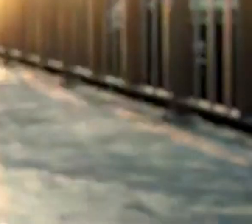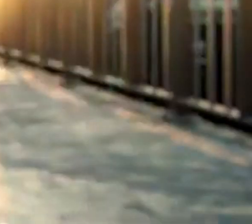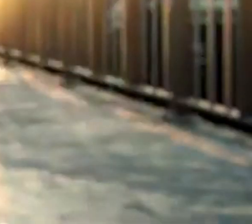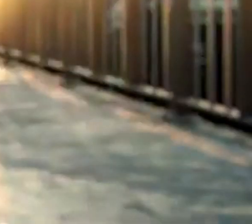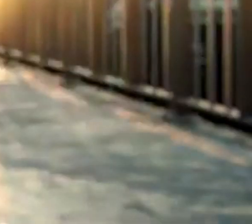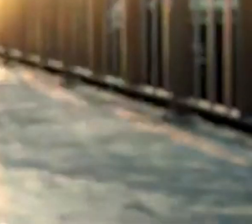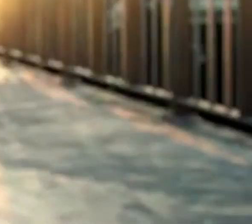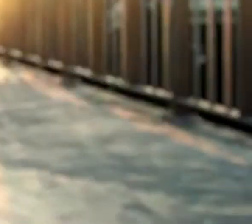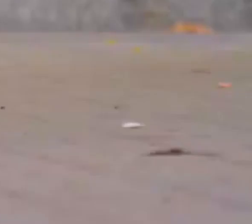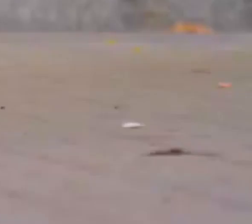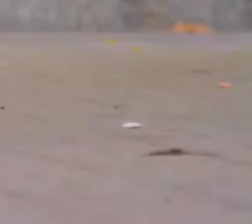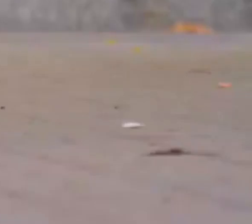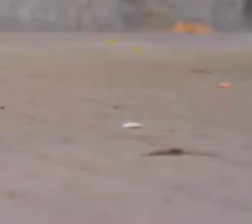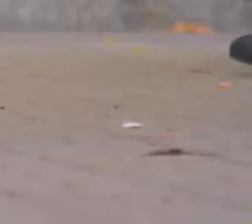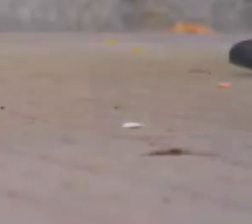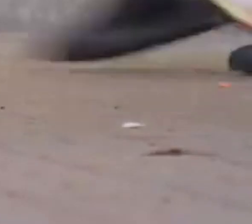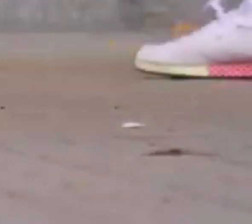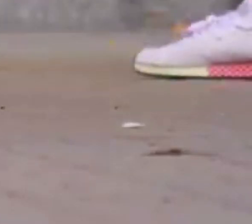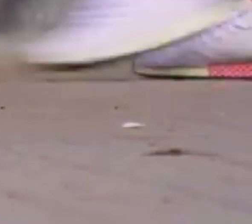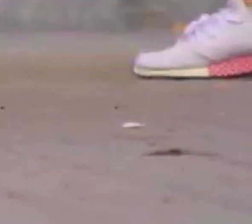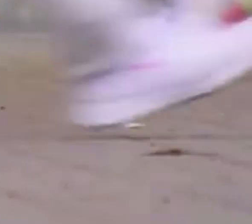reduzido.